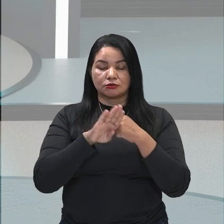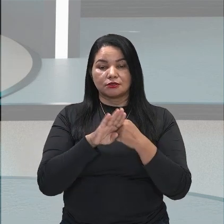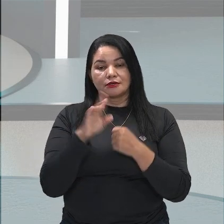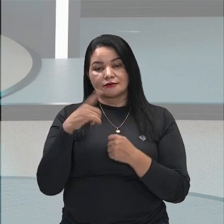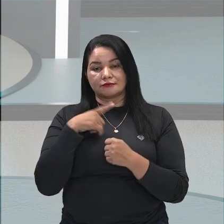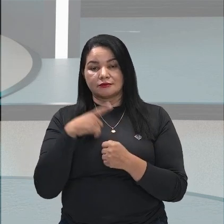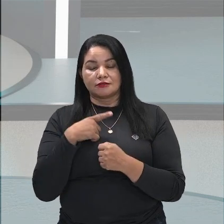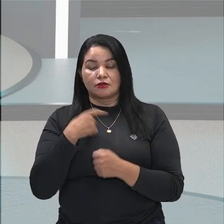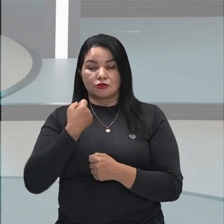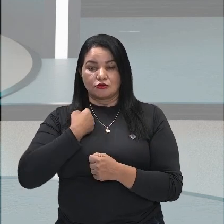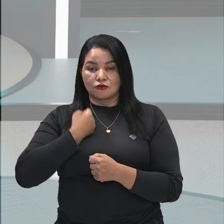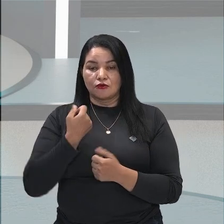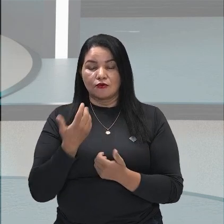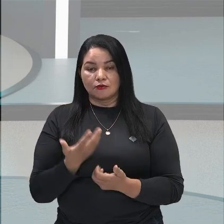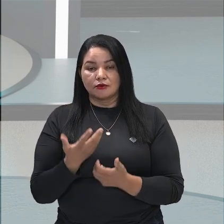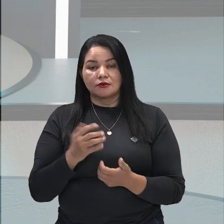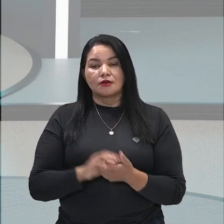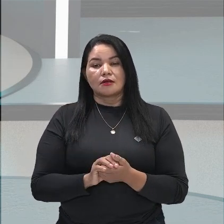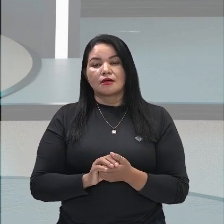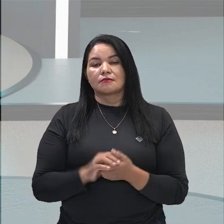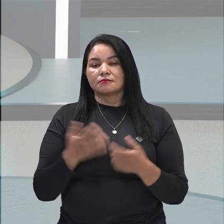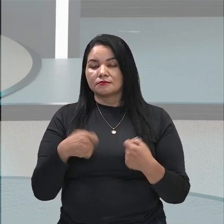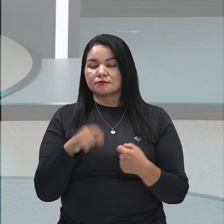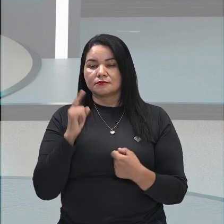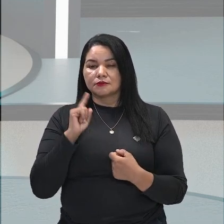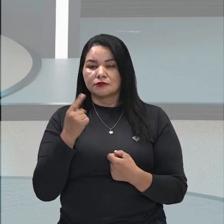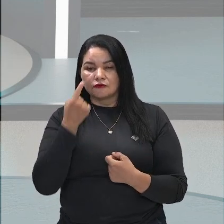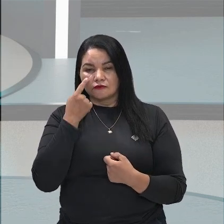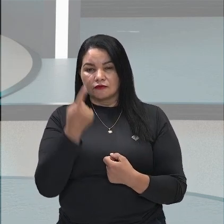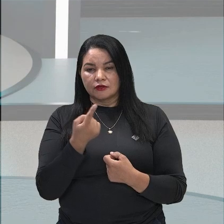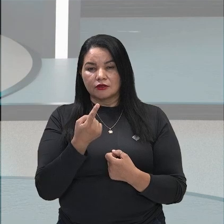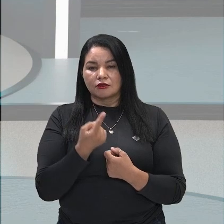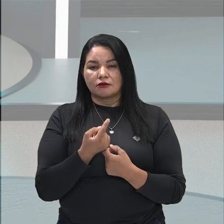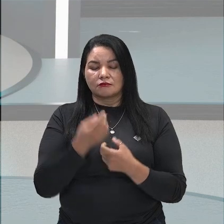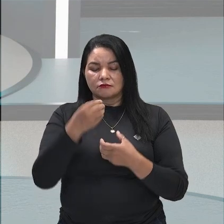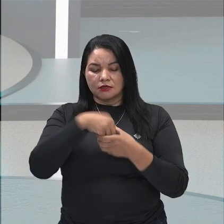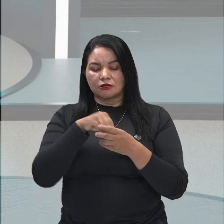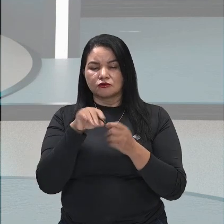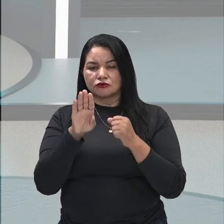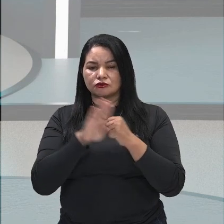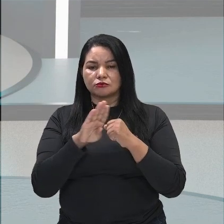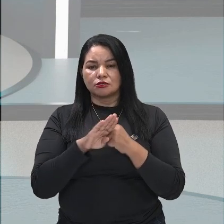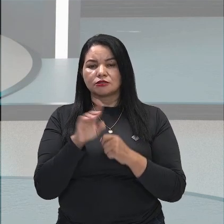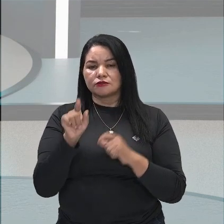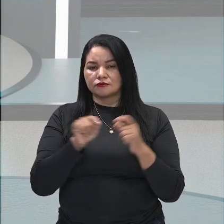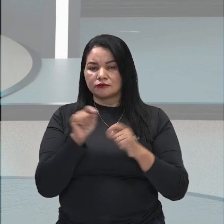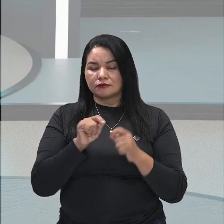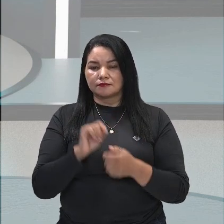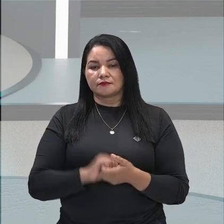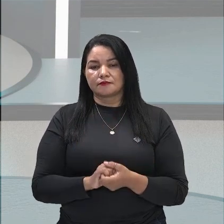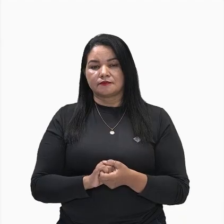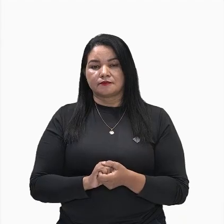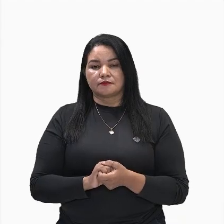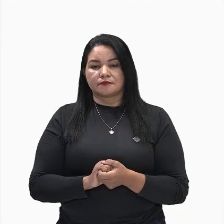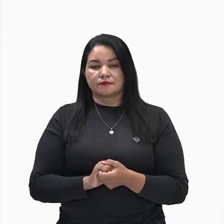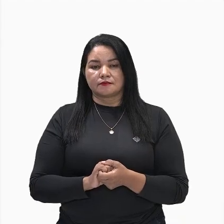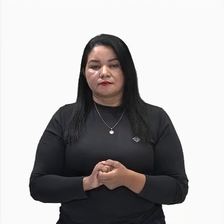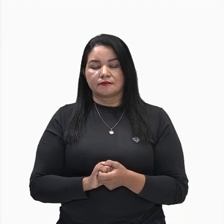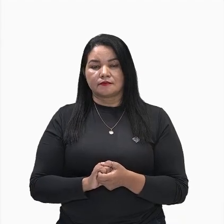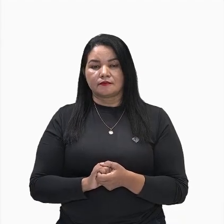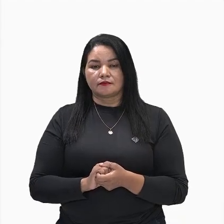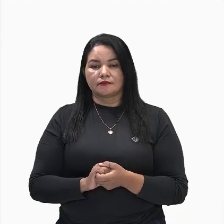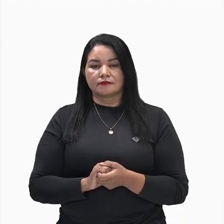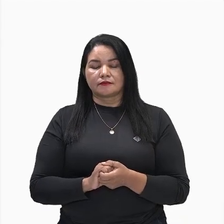aqui graficamente, vamos ver o que é o número dentro de um substantivo. O número de los sustantivos